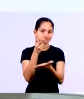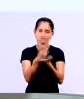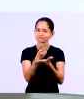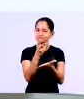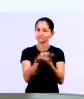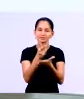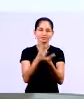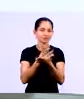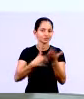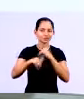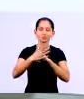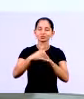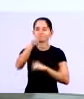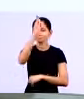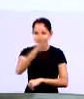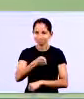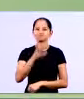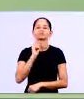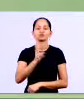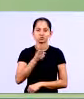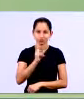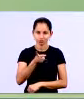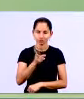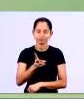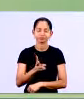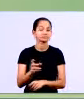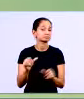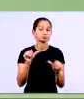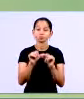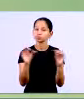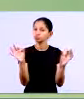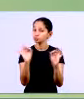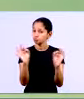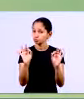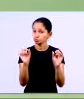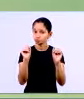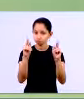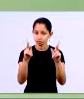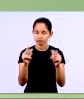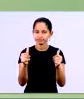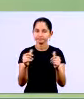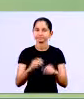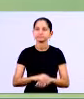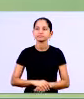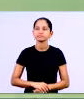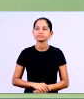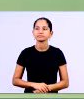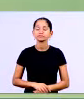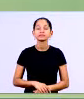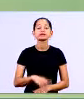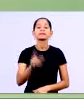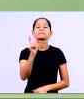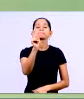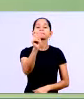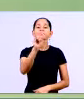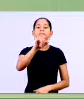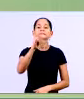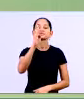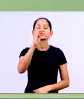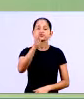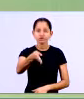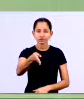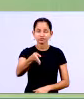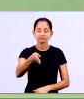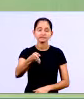língua continuam acentuadas. Não houve mudança nas proparoxítonas. Isso. E já, professora Tayane? Já é